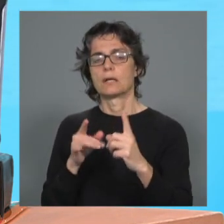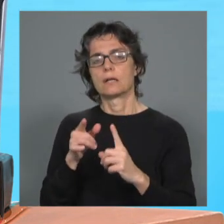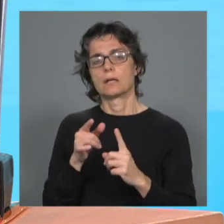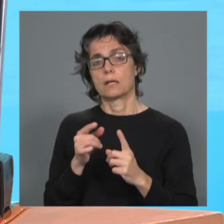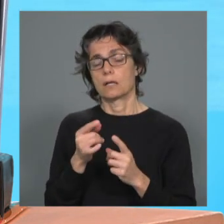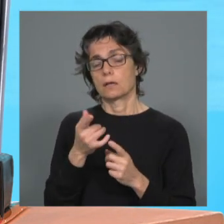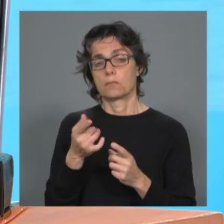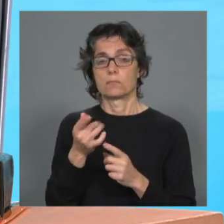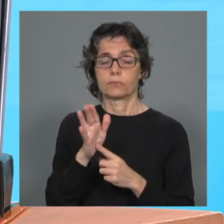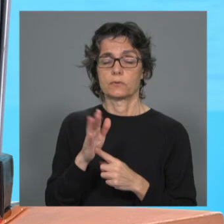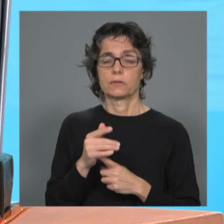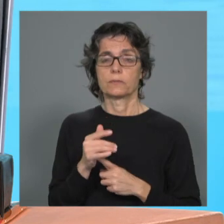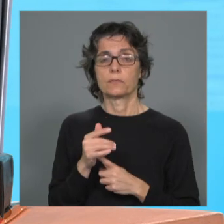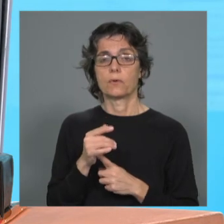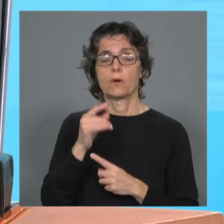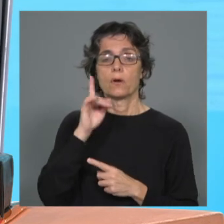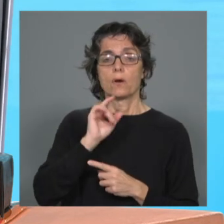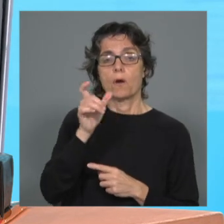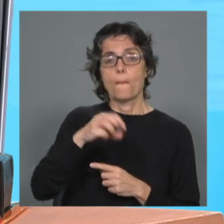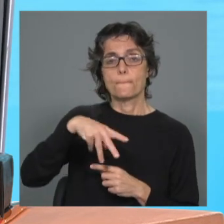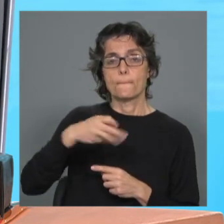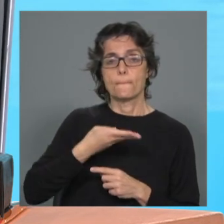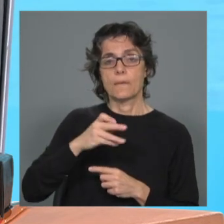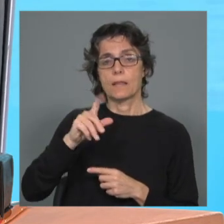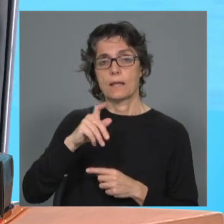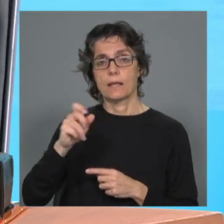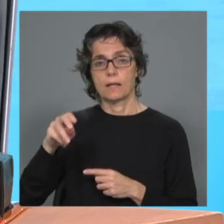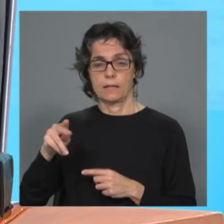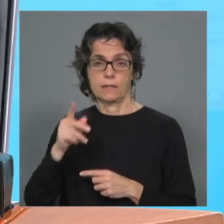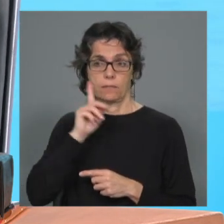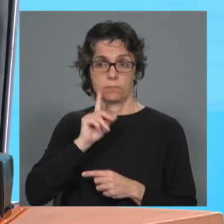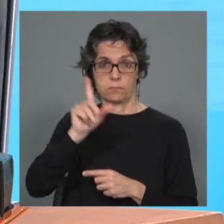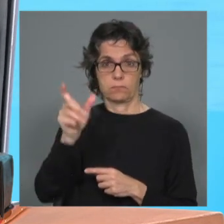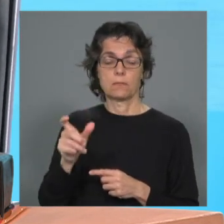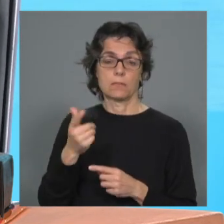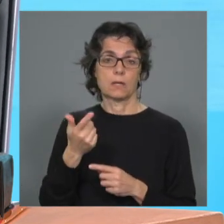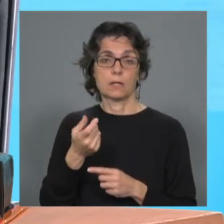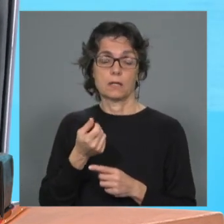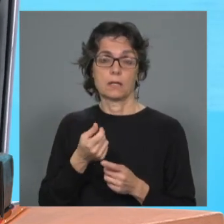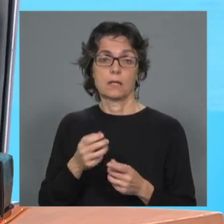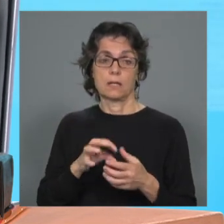Estou a recordar-me a Madalena, por exemplo, as figuras femininas estão muito presentes na Paixão,